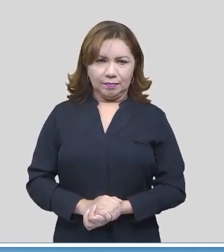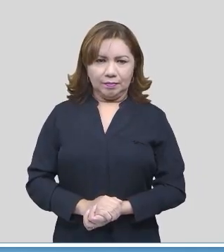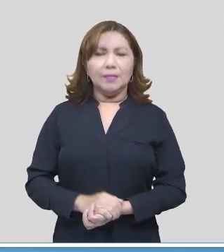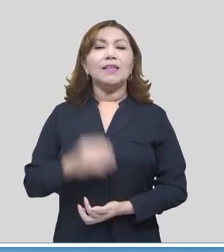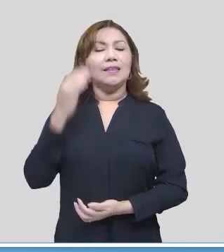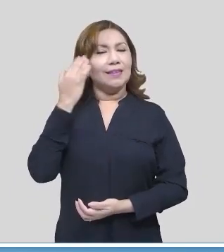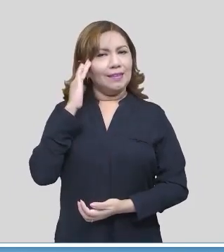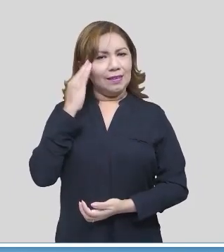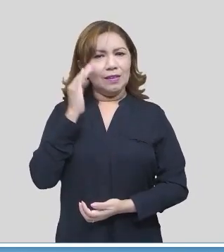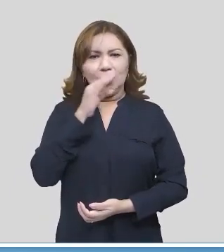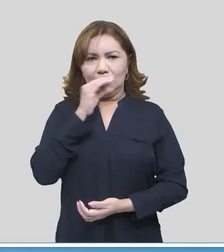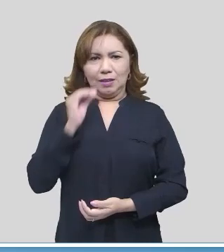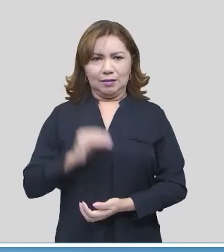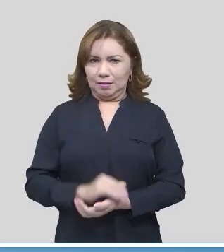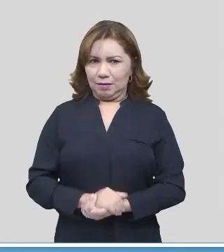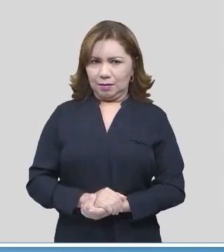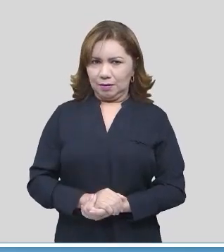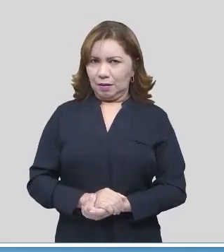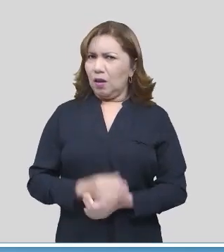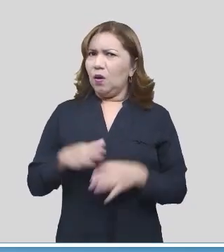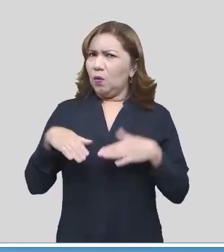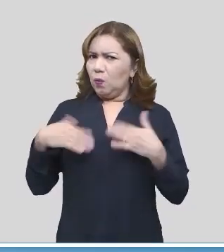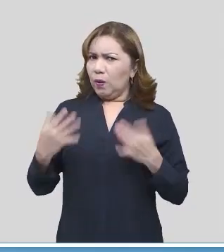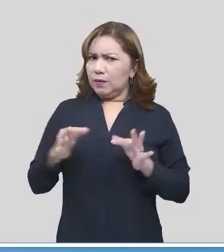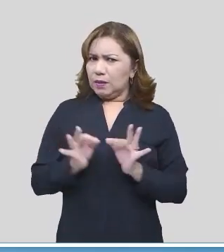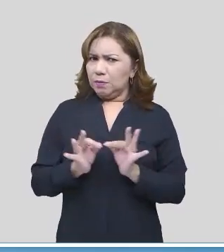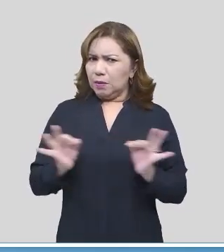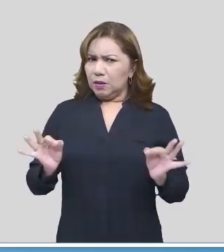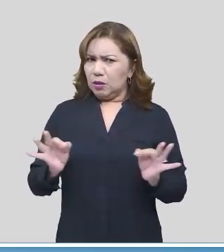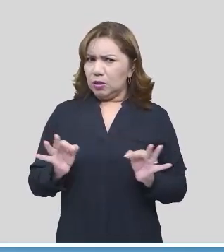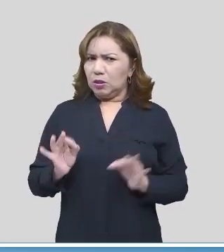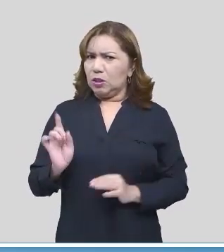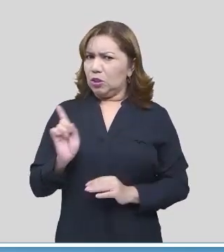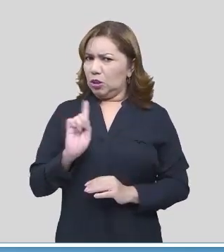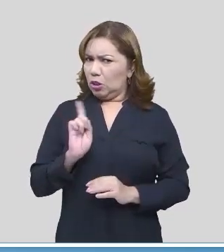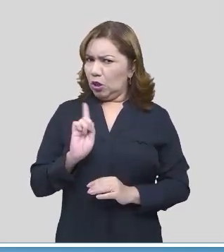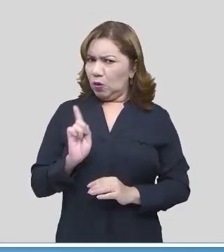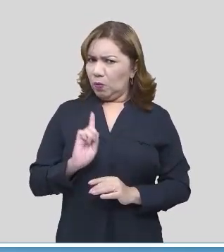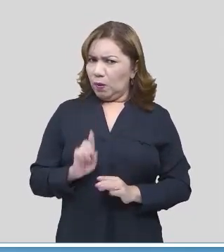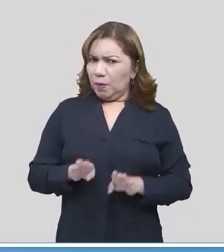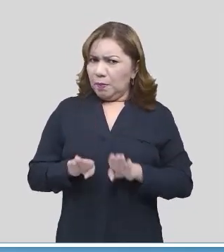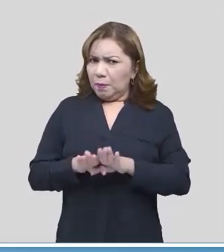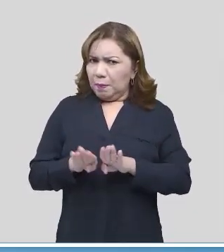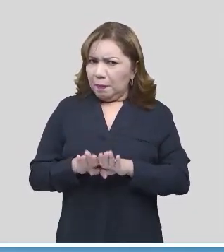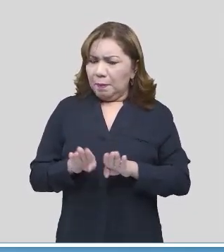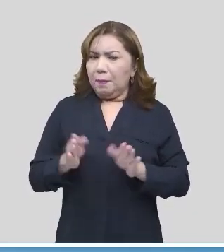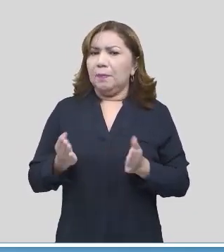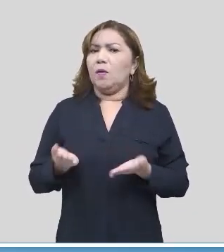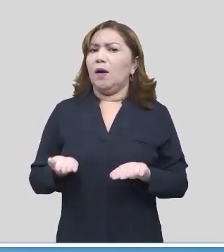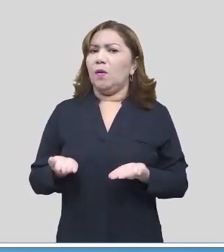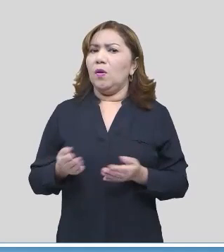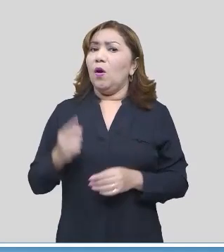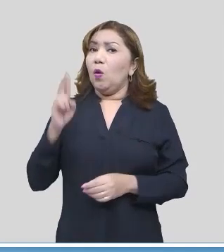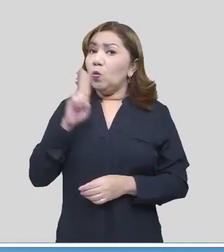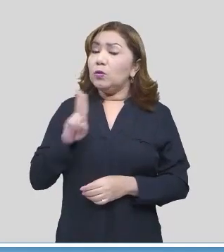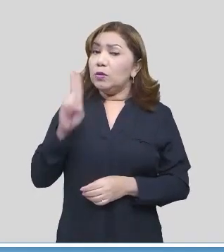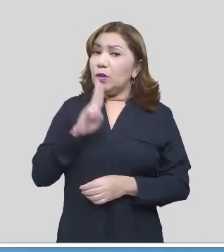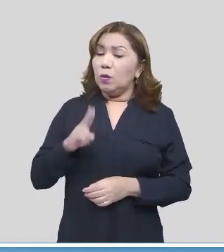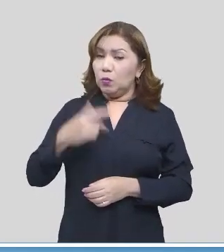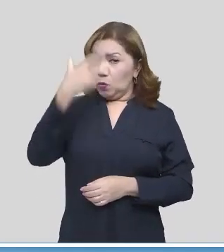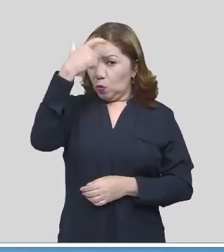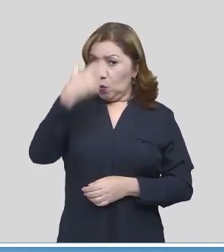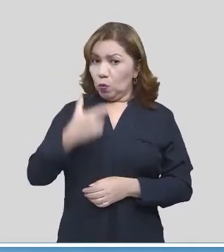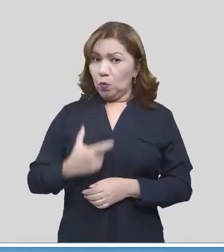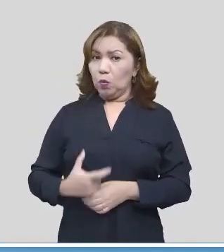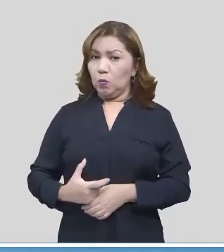Entenderam, crianças? Quais as medidas de comprimento não padronizadas que usamos parte do nosso corpo?